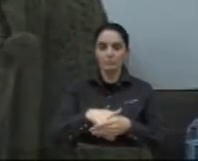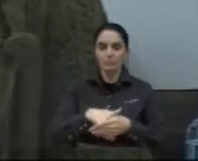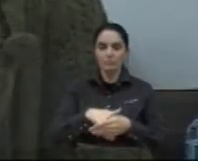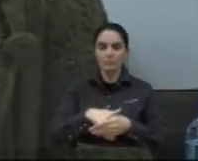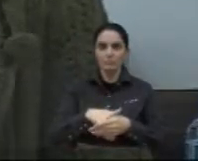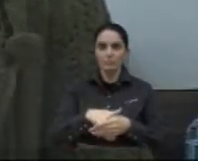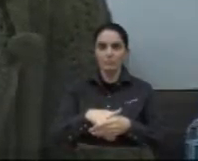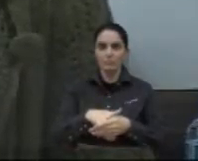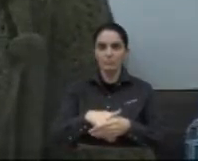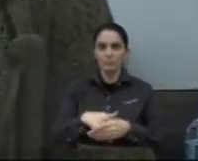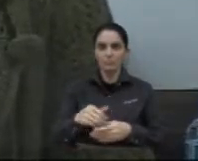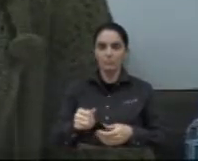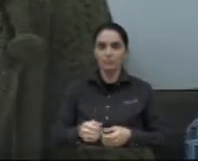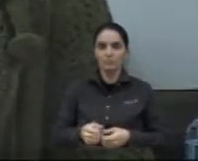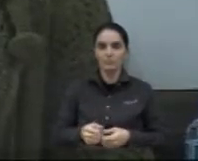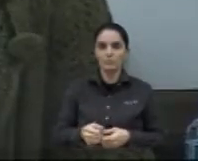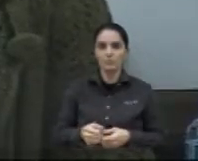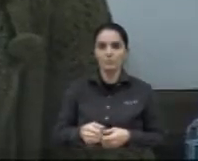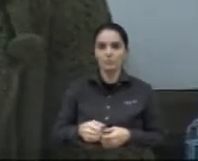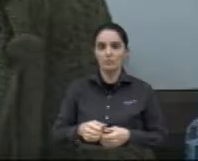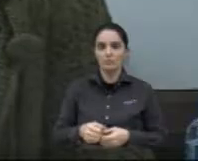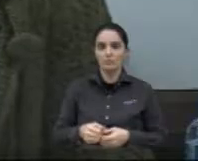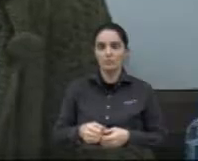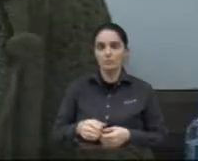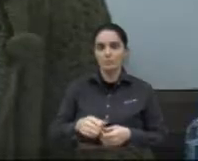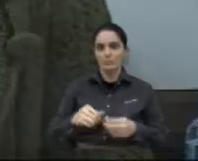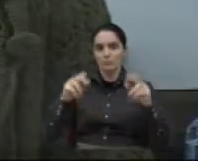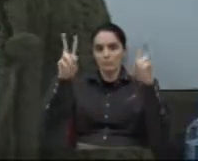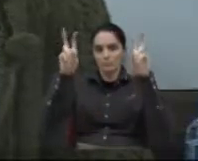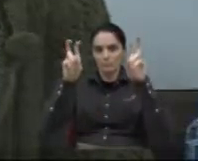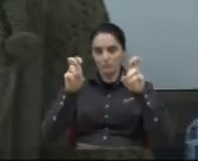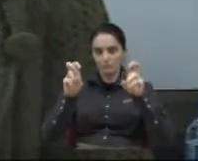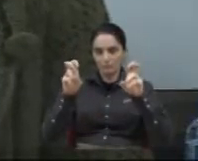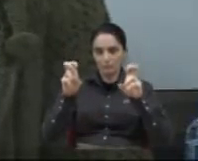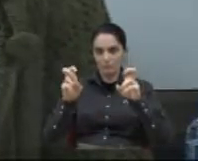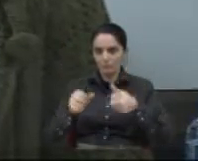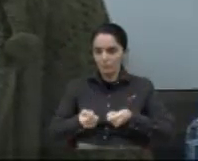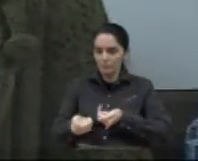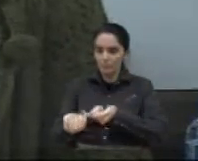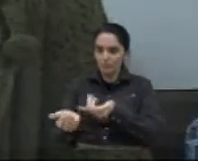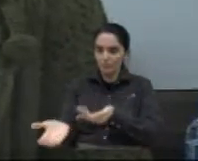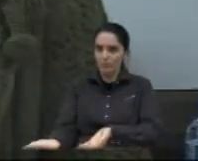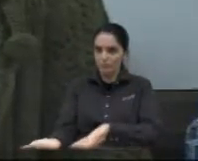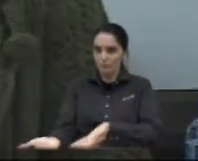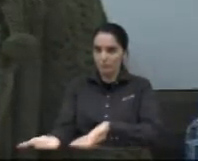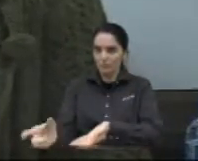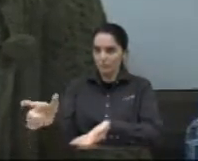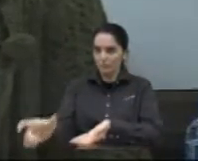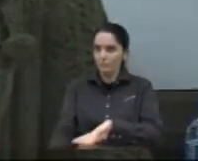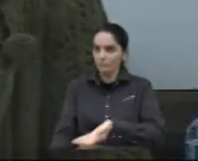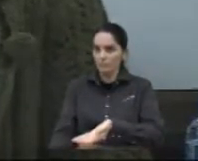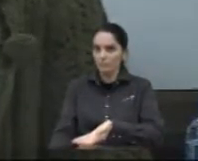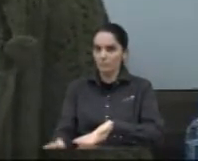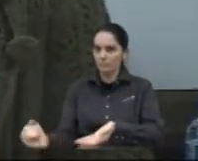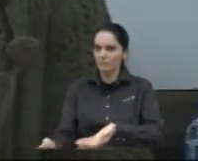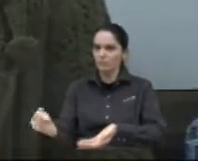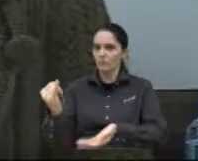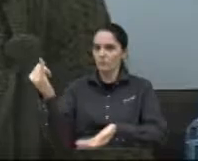nesse título e que possamos dar a esse grande homem, a esse grande coração,